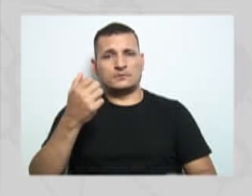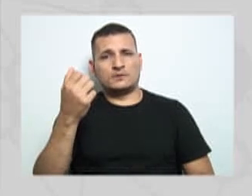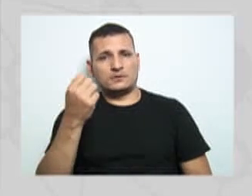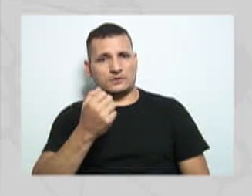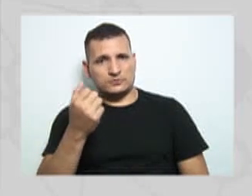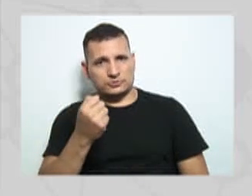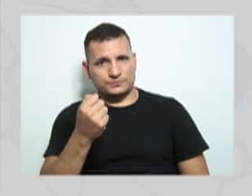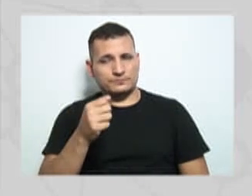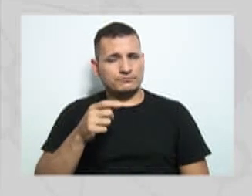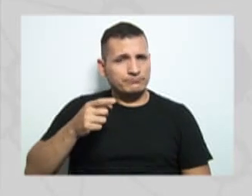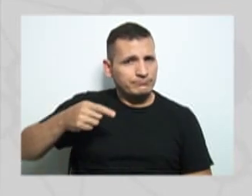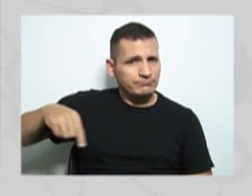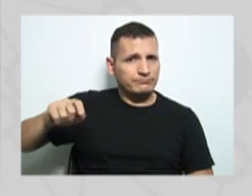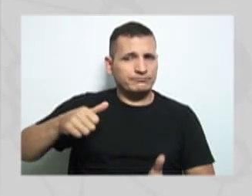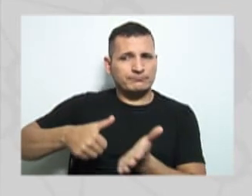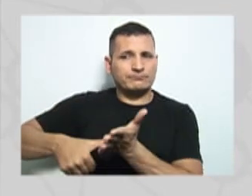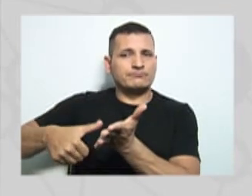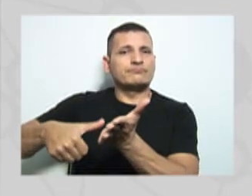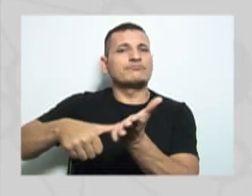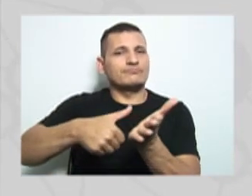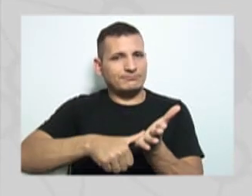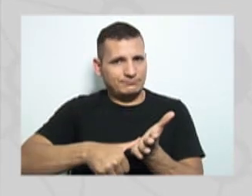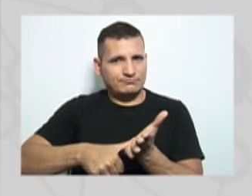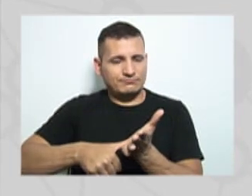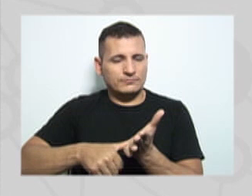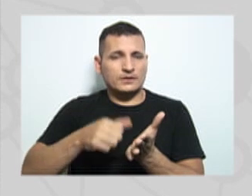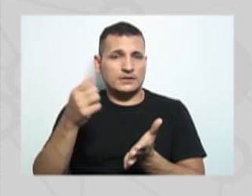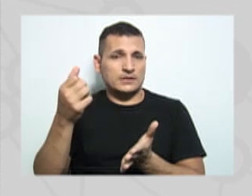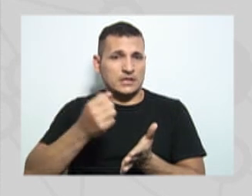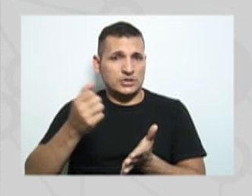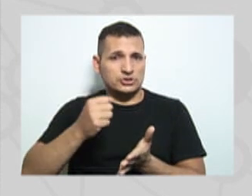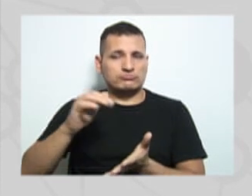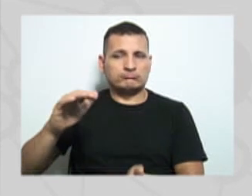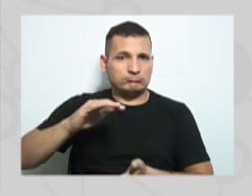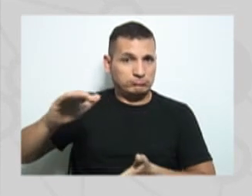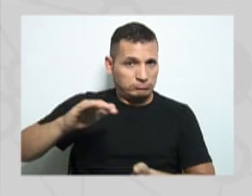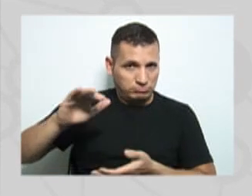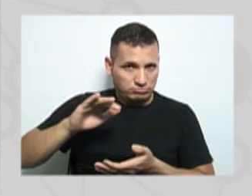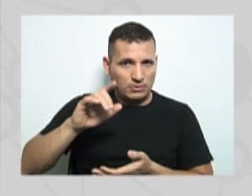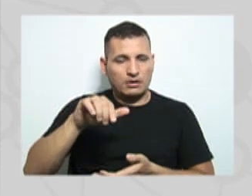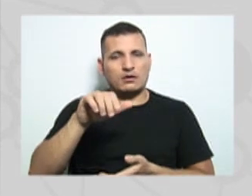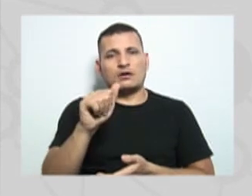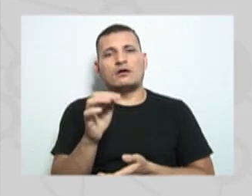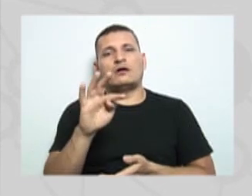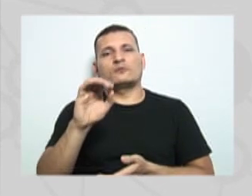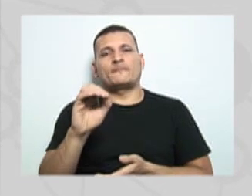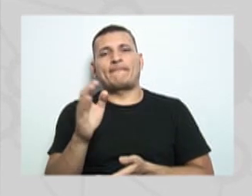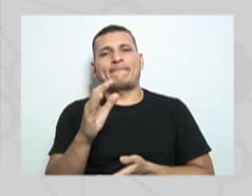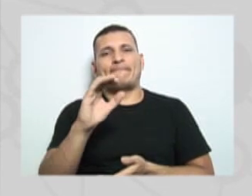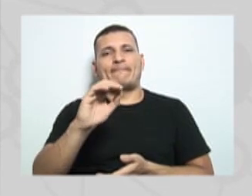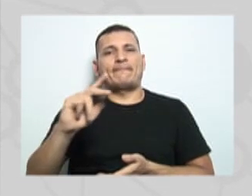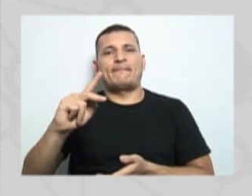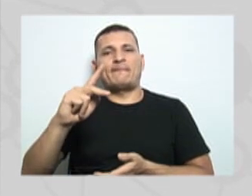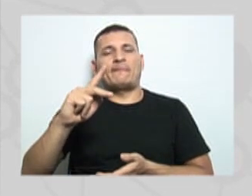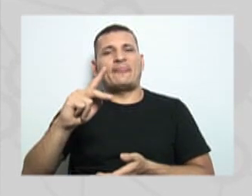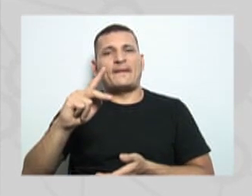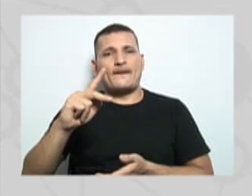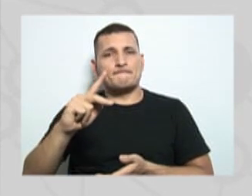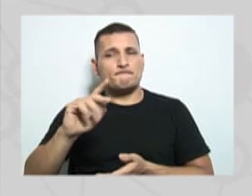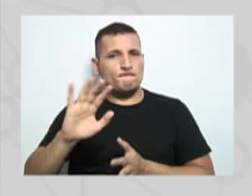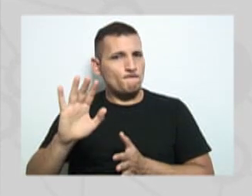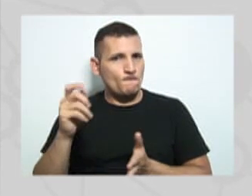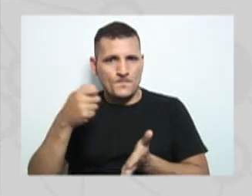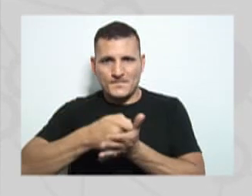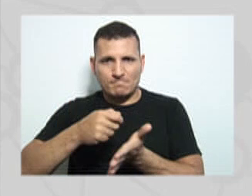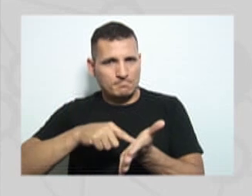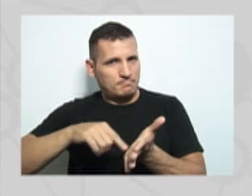dos cooperados, que eu recebo dos cooperados, é ato cooperativo. Então, nesse caso, não vai pagar